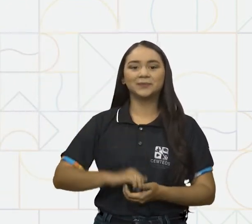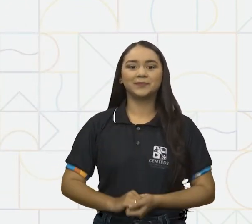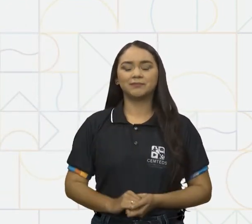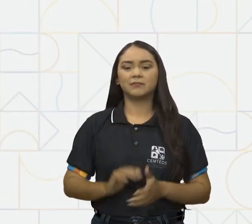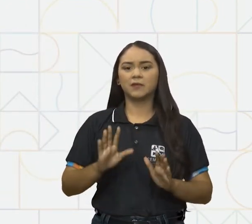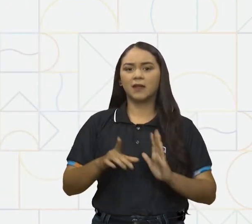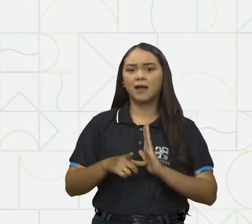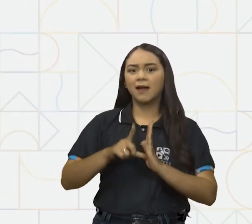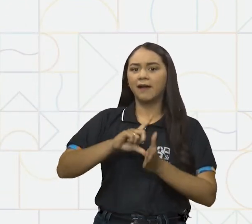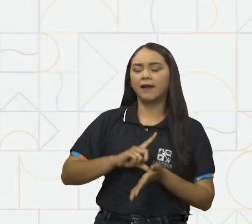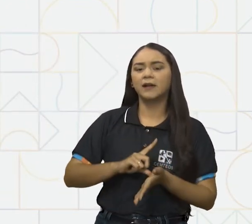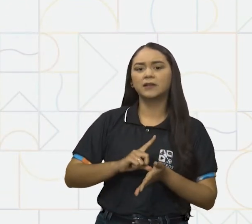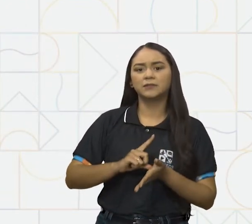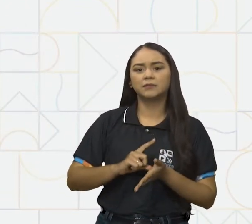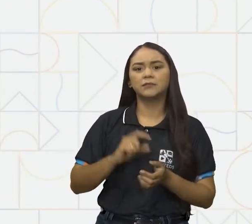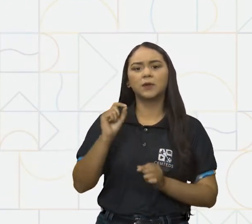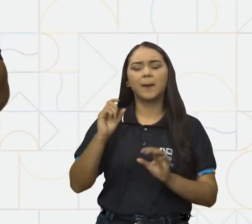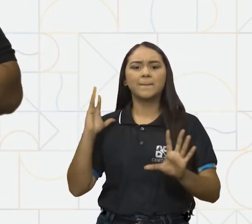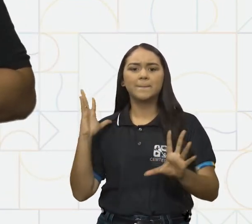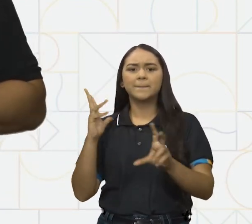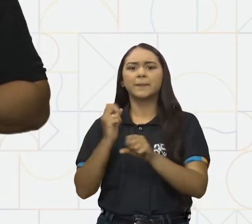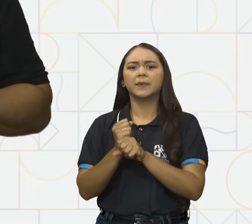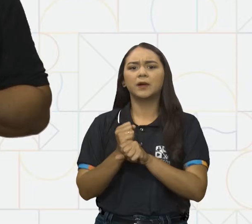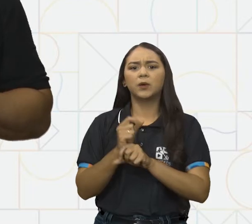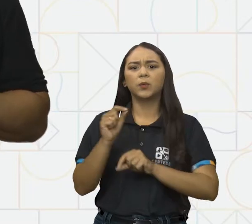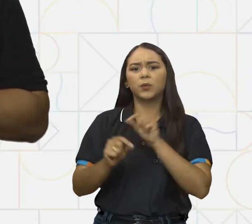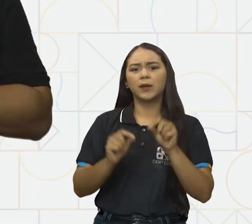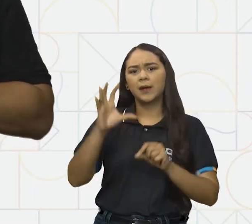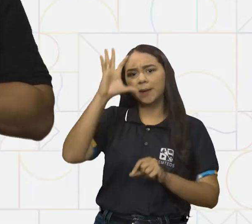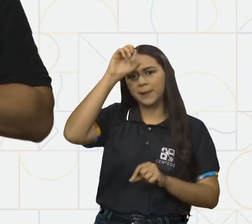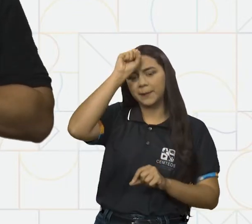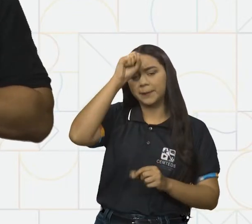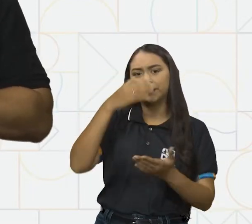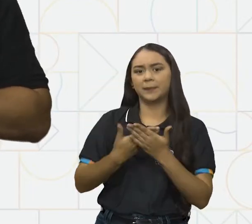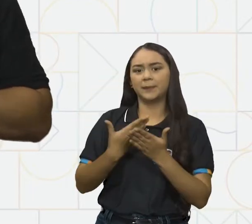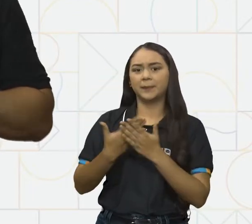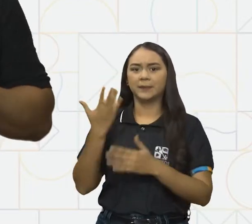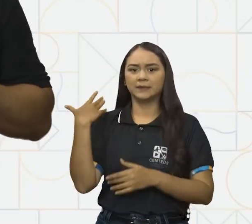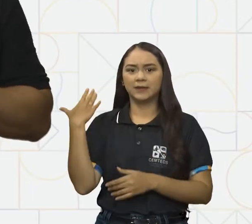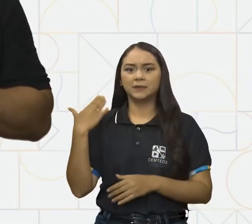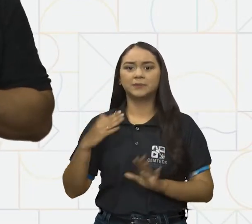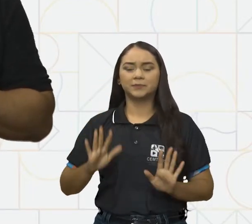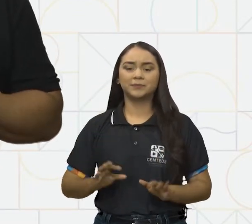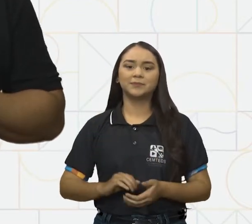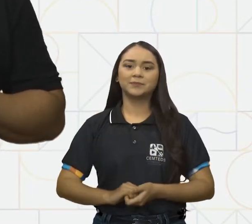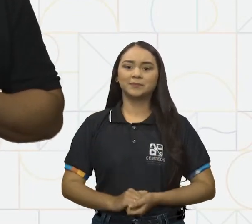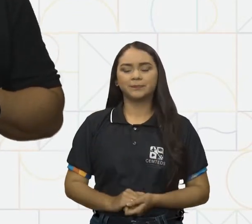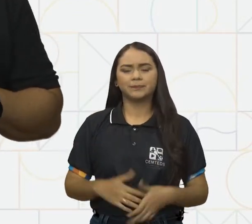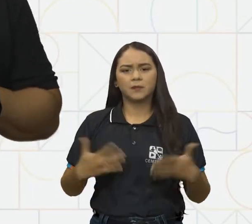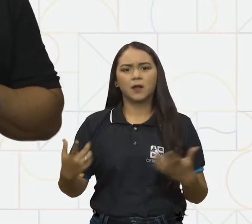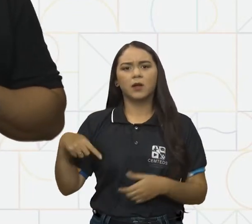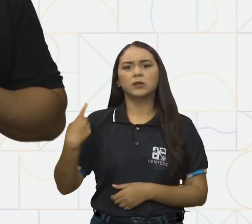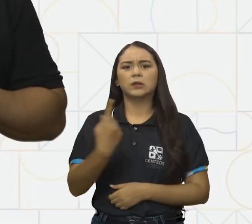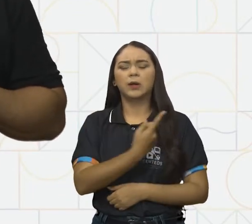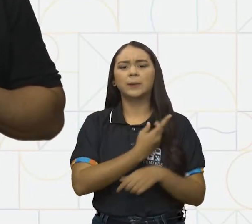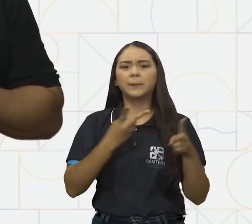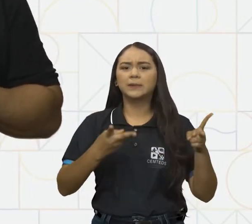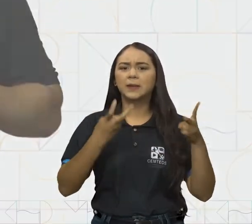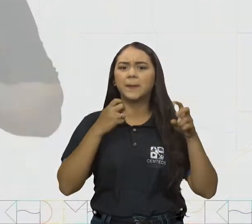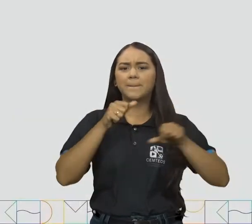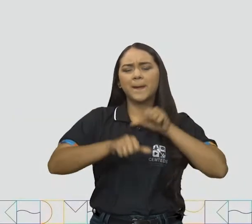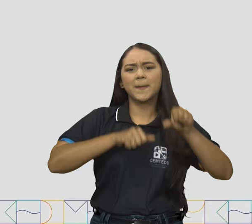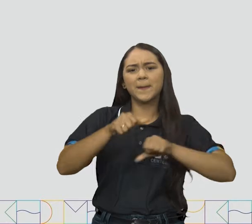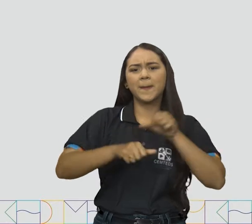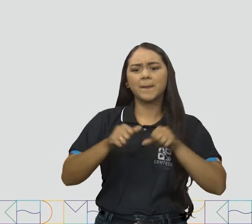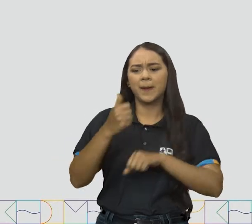aprender? Antes de começar o nosso conteúdo de hoje, vamos relembrar rapidamente o que aprendemos na nossa última aula. Como podemos perceber as mudanças